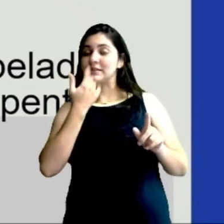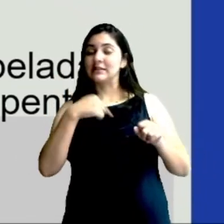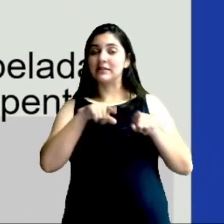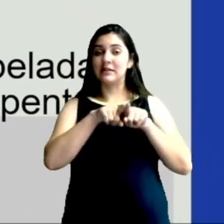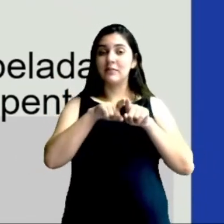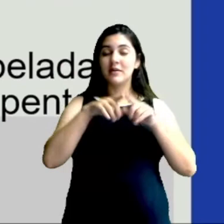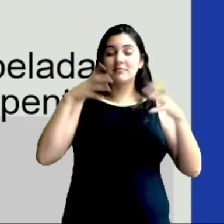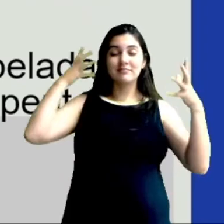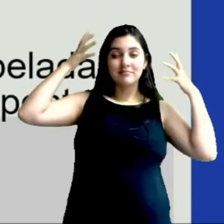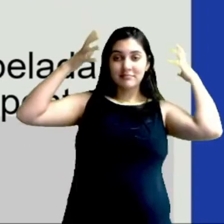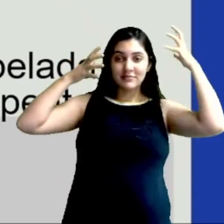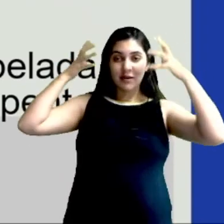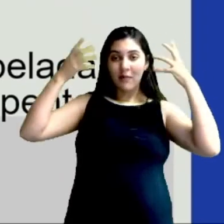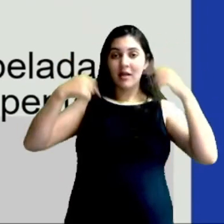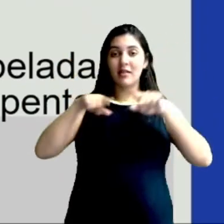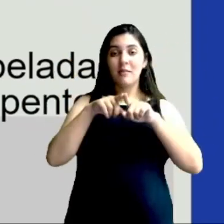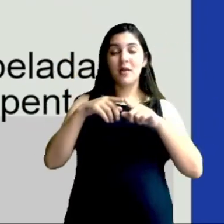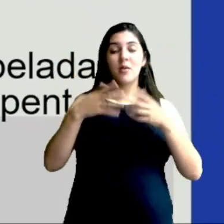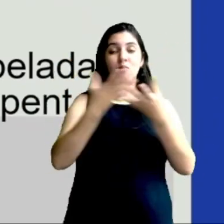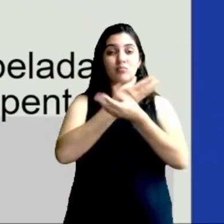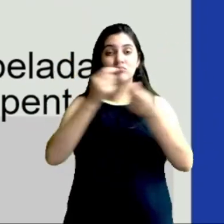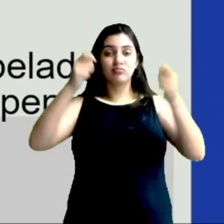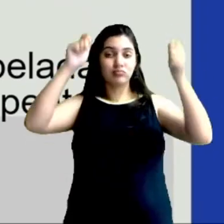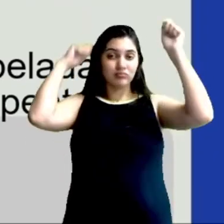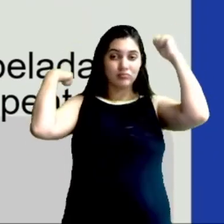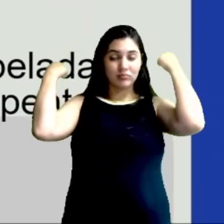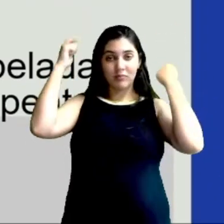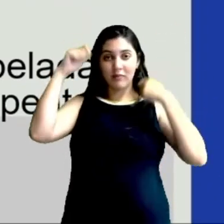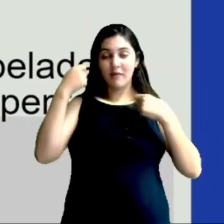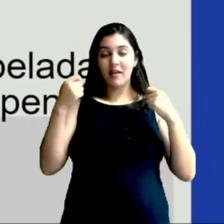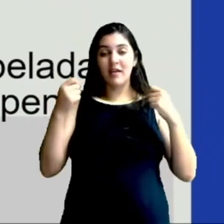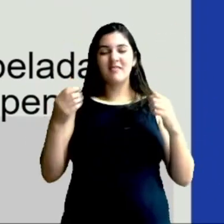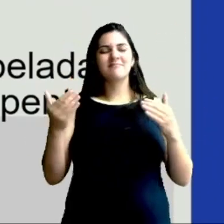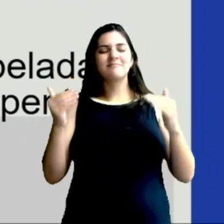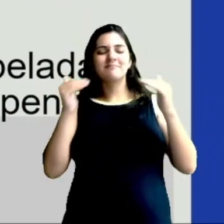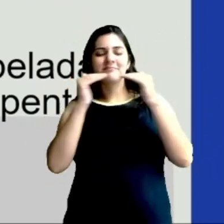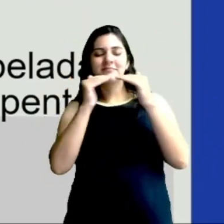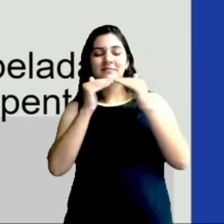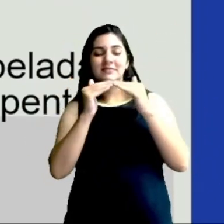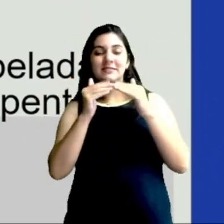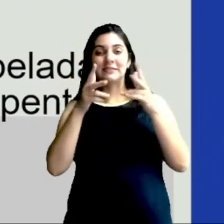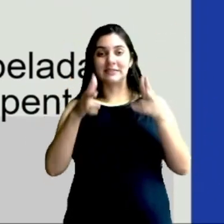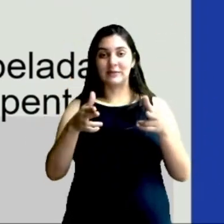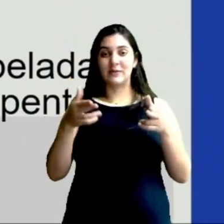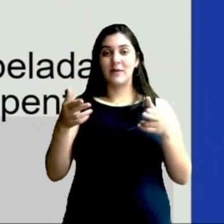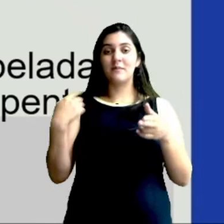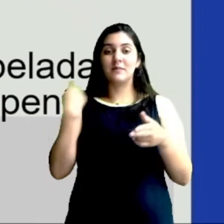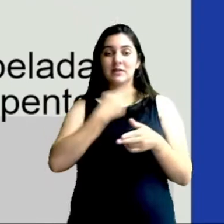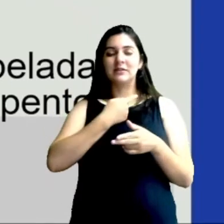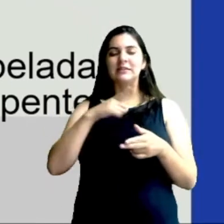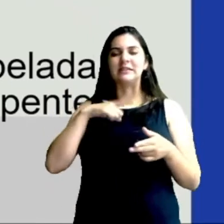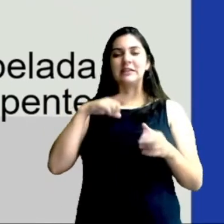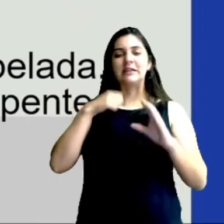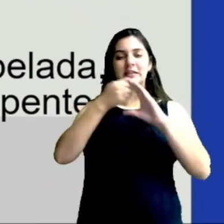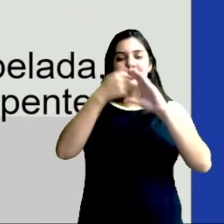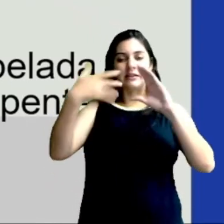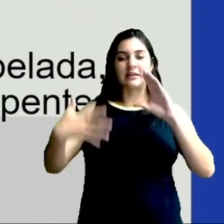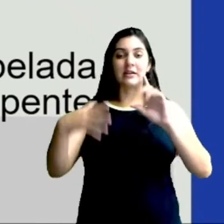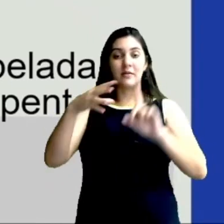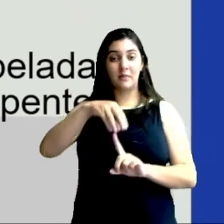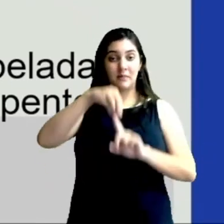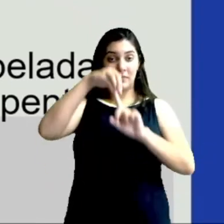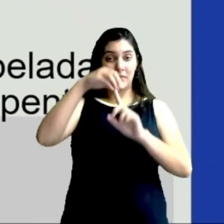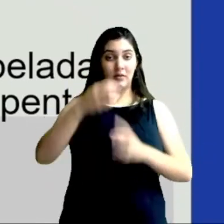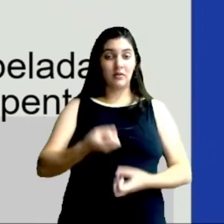descabelada e cheia de Pente que vai e manda um pouquinho para gente e essa predominância essa característica